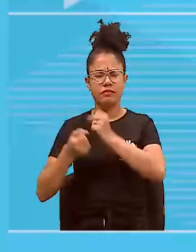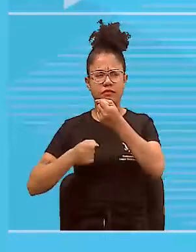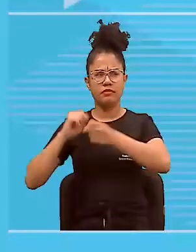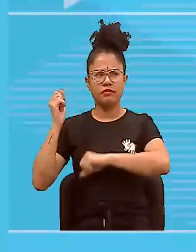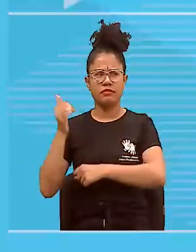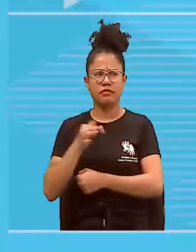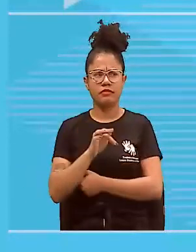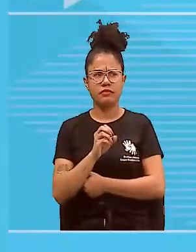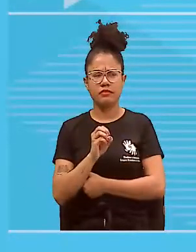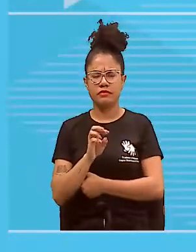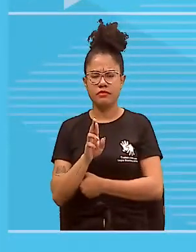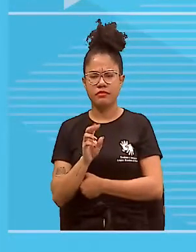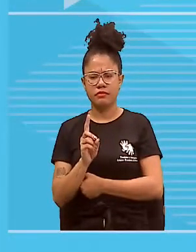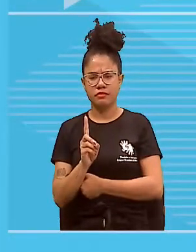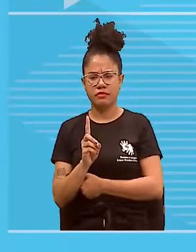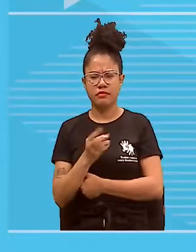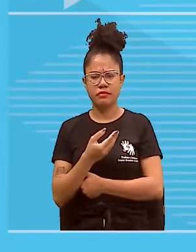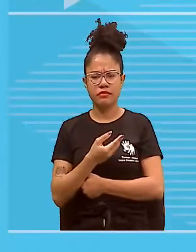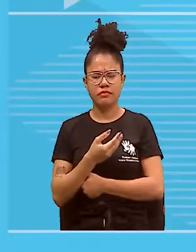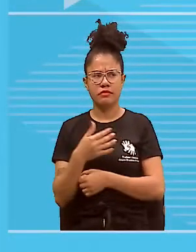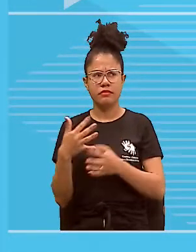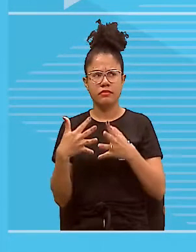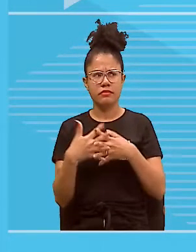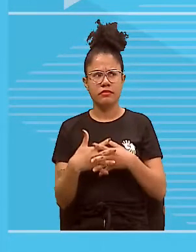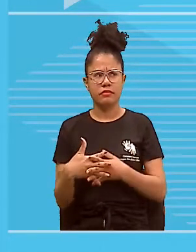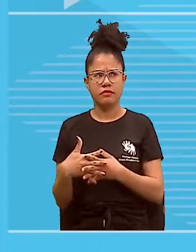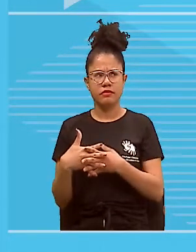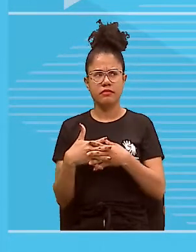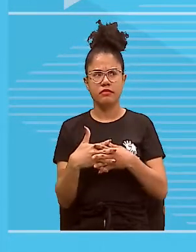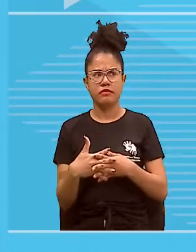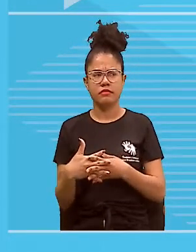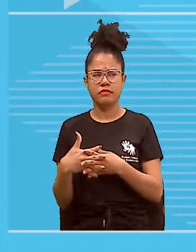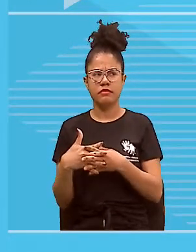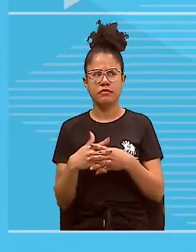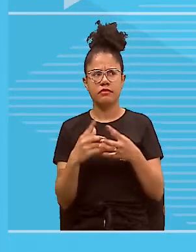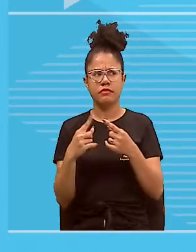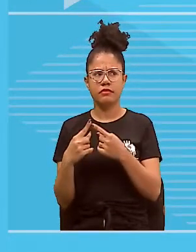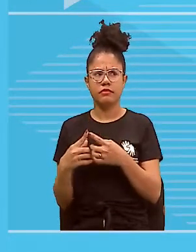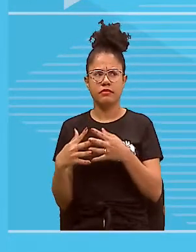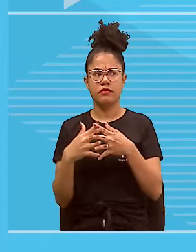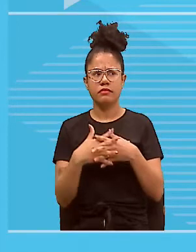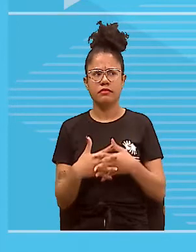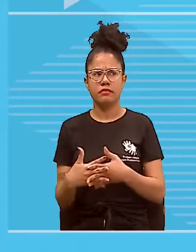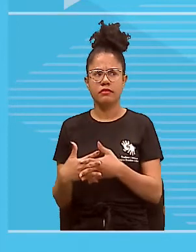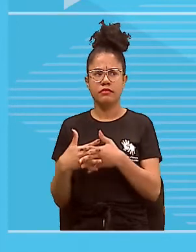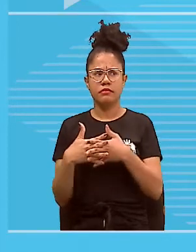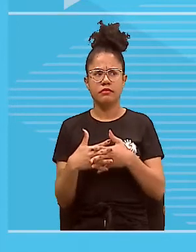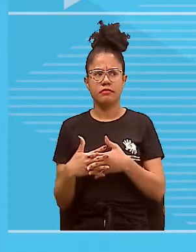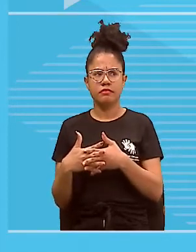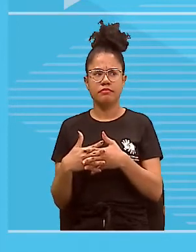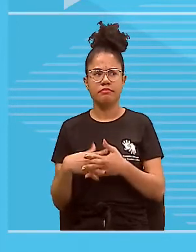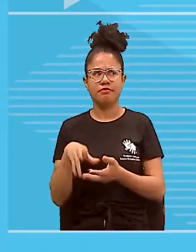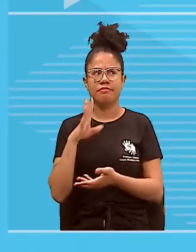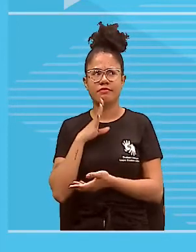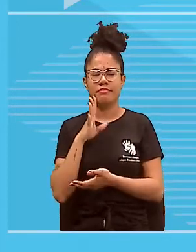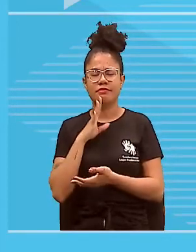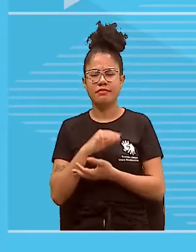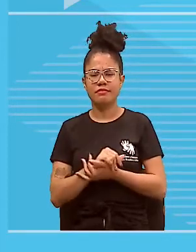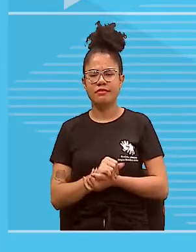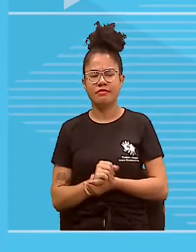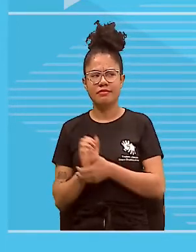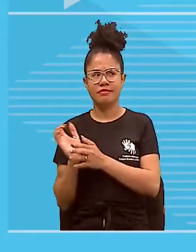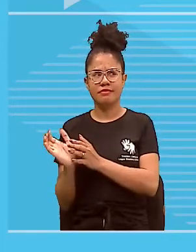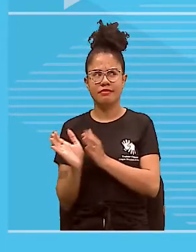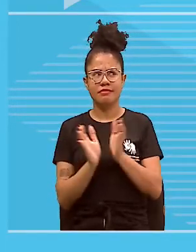de caminhões de ônibus aí no caso seria de espécie de ônibus e caminhões bacaninha deixa